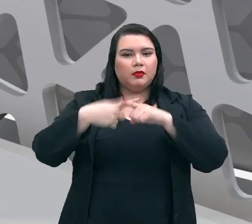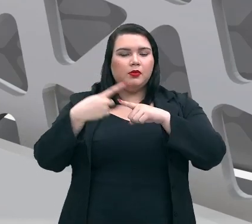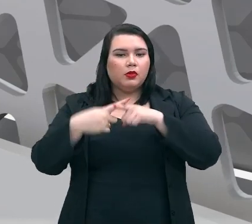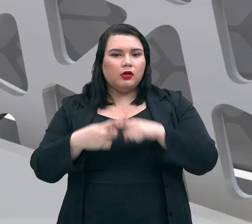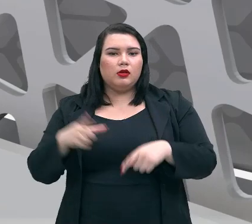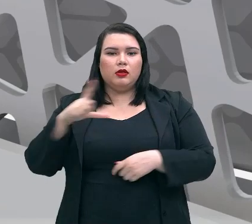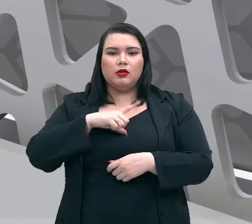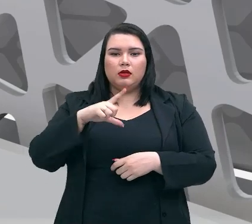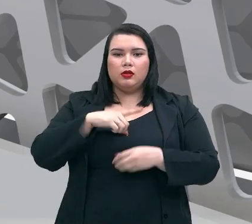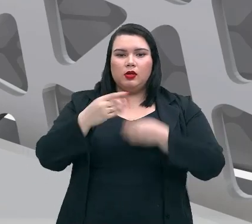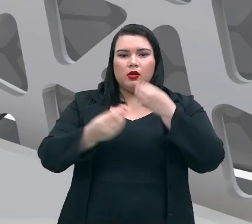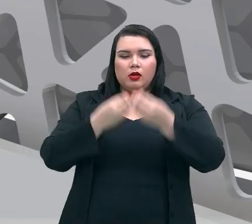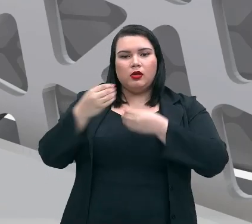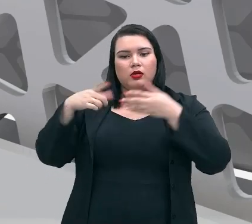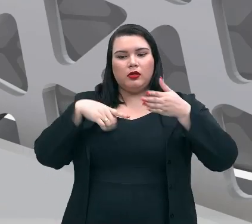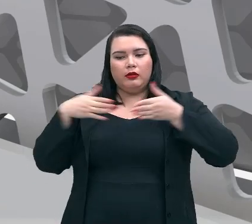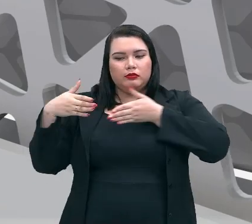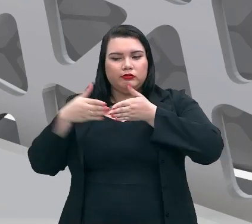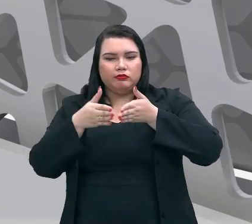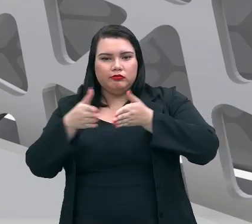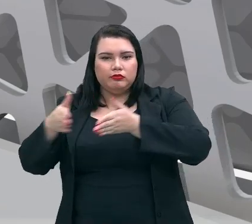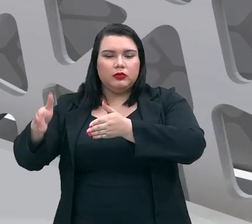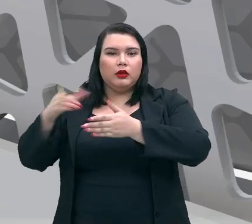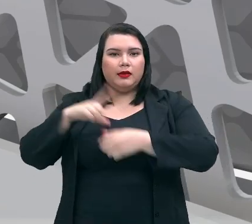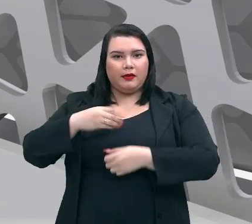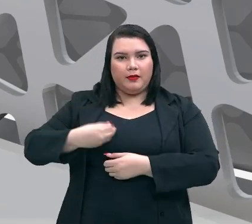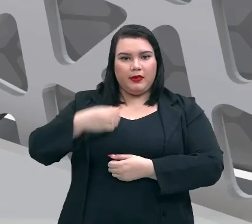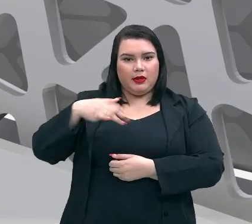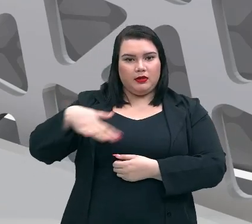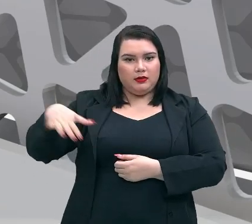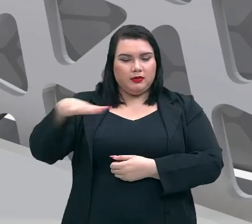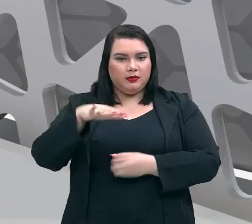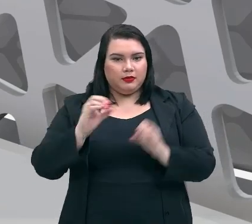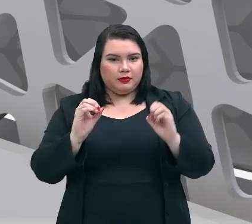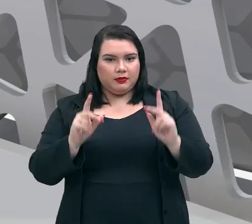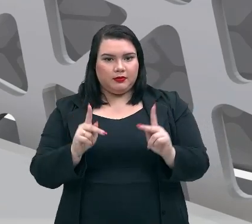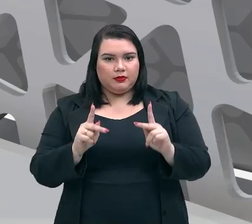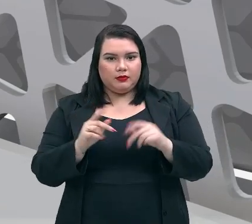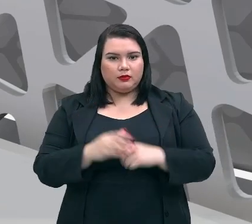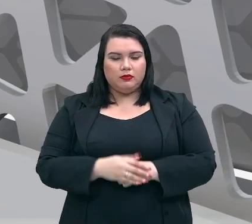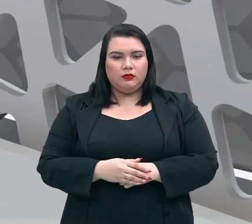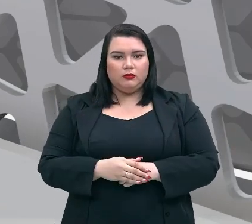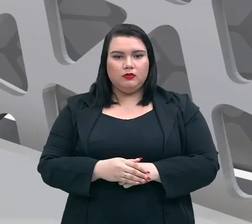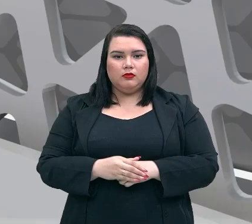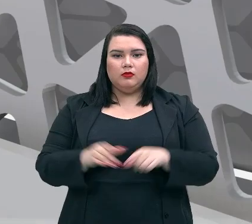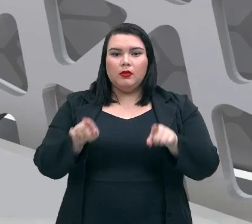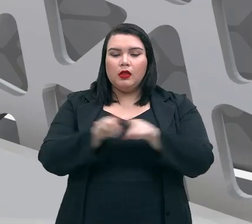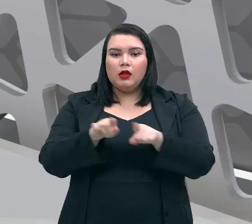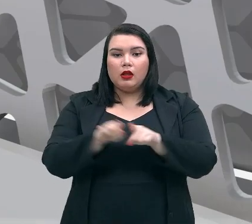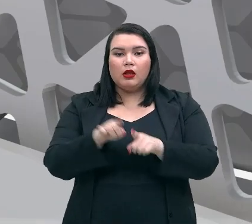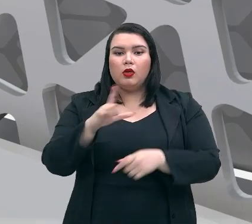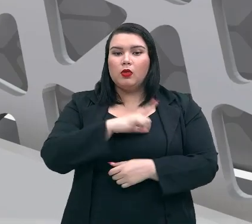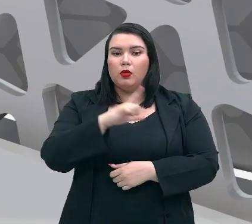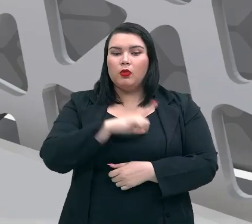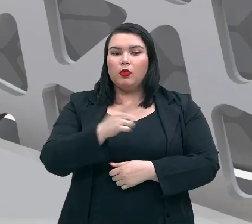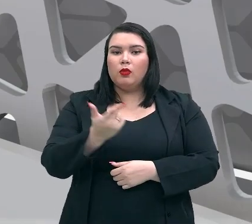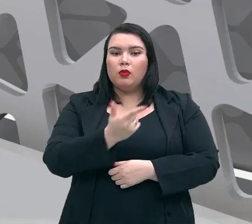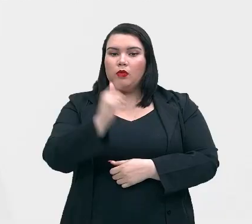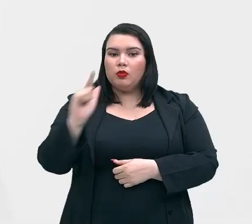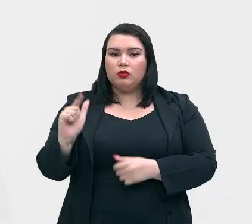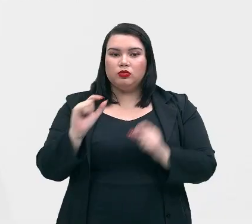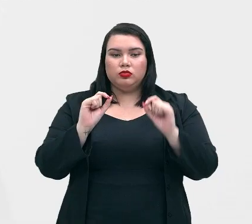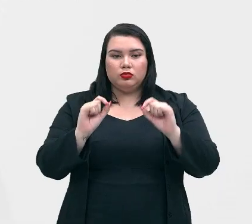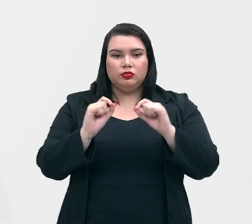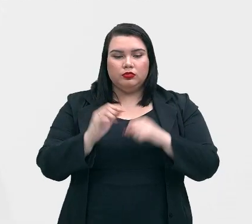ali, né, do clima semiárido e árido que vai existir na região, tá certo? Além do Rio São Francisco, também teremos aí